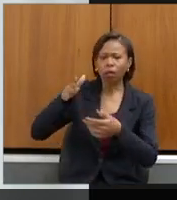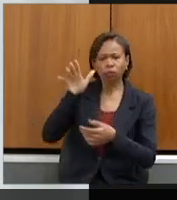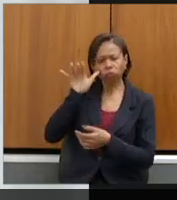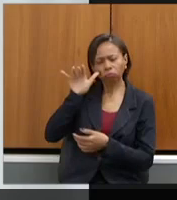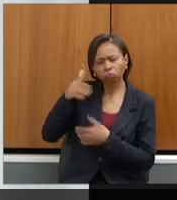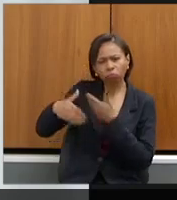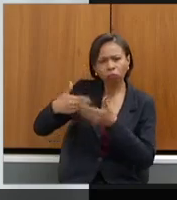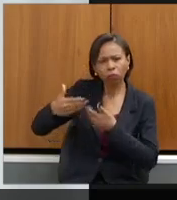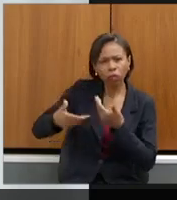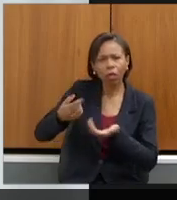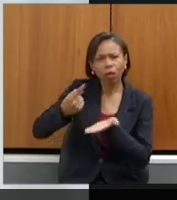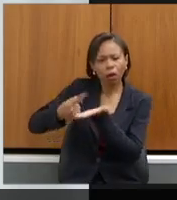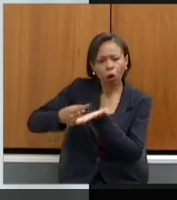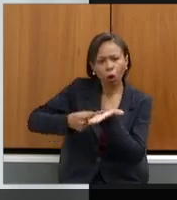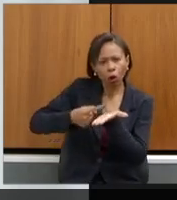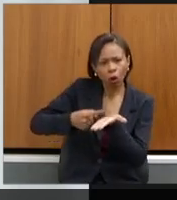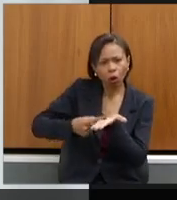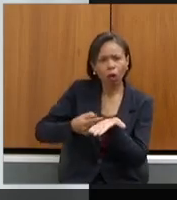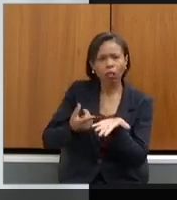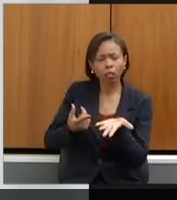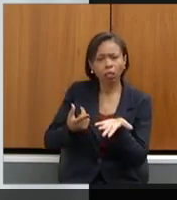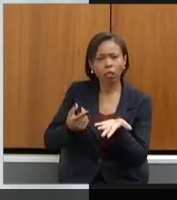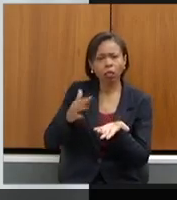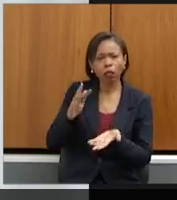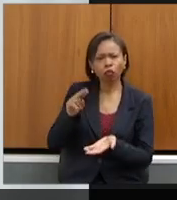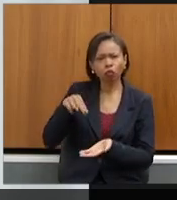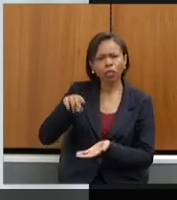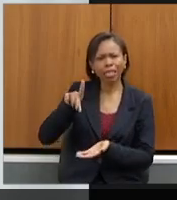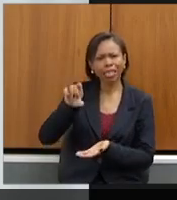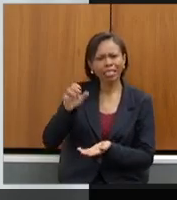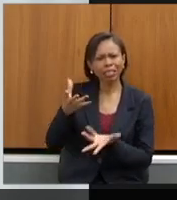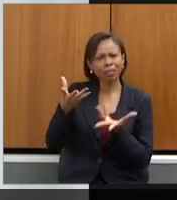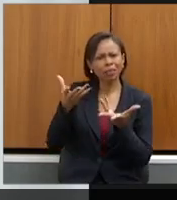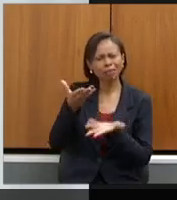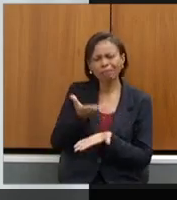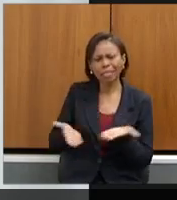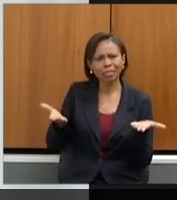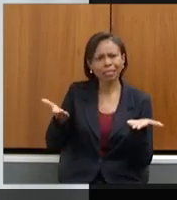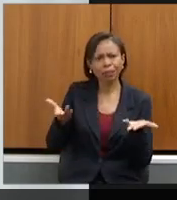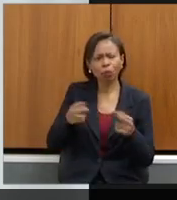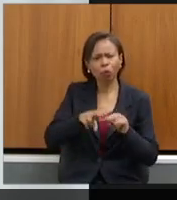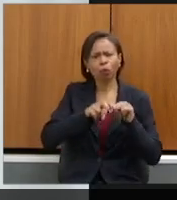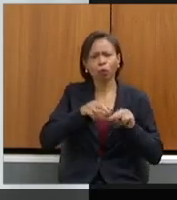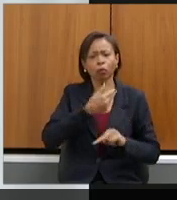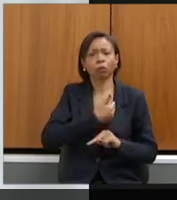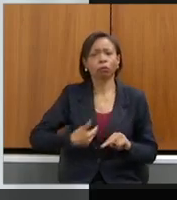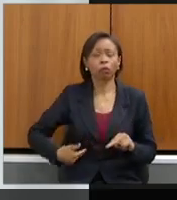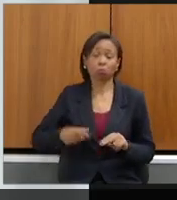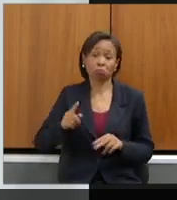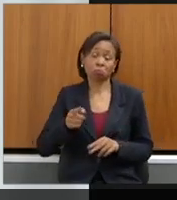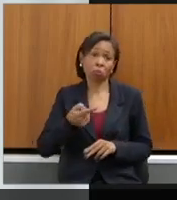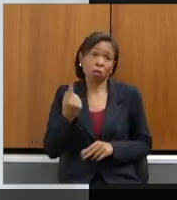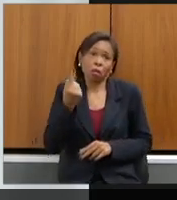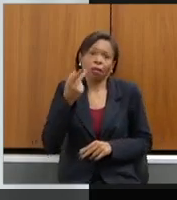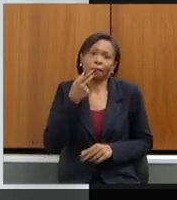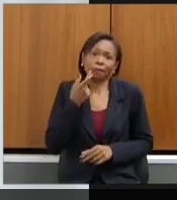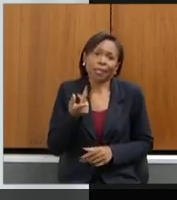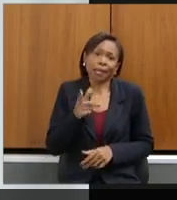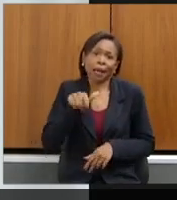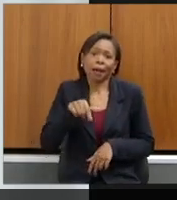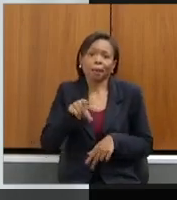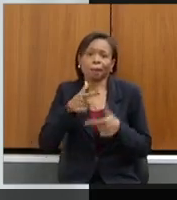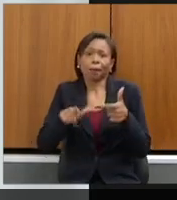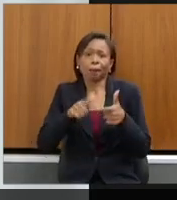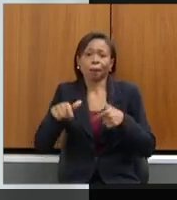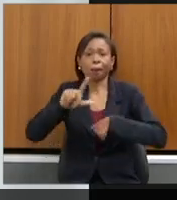qual o fracasso na negociação da fonética senão vai e parece que deu muito por opção do governo no primeiro momento ele já leva o problema dos seus horários para